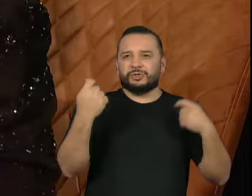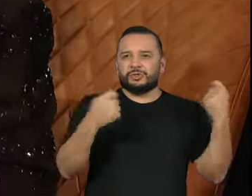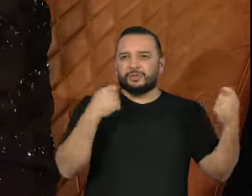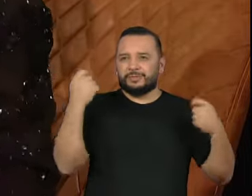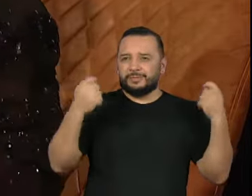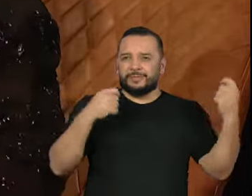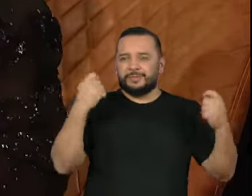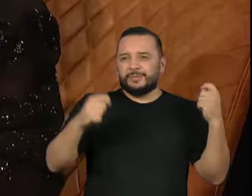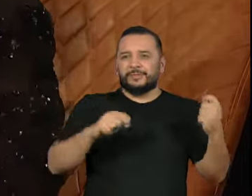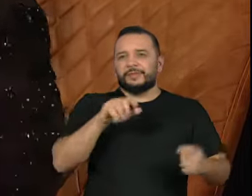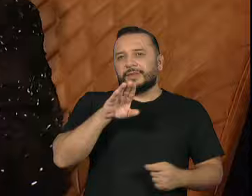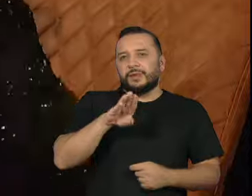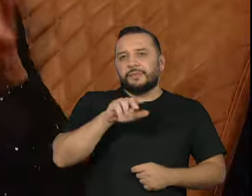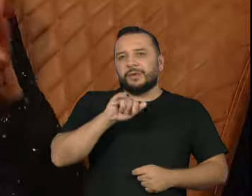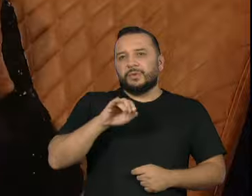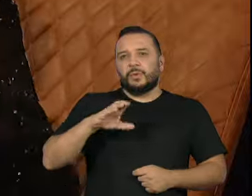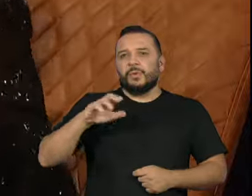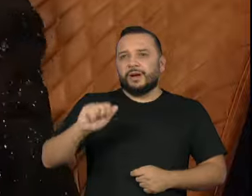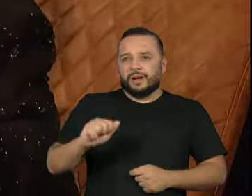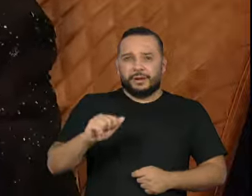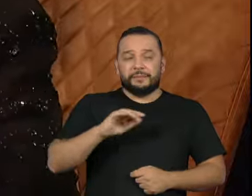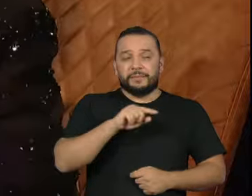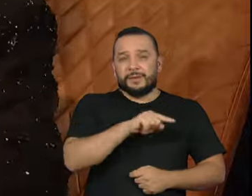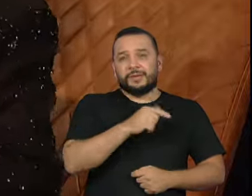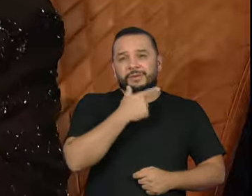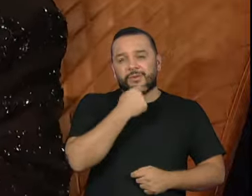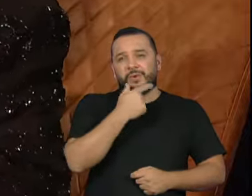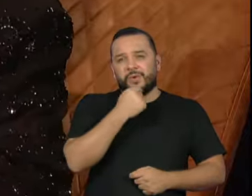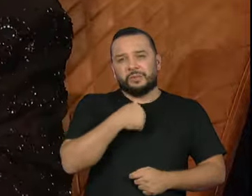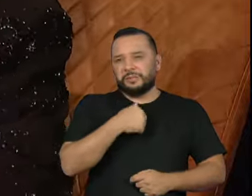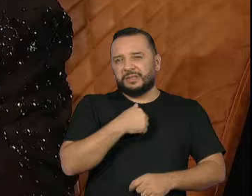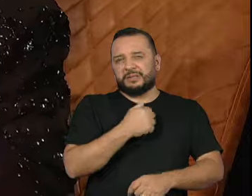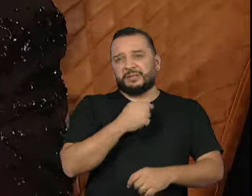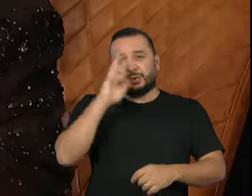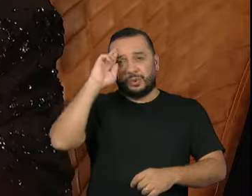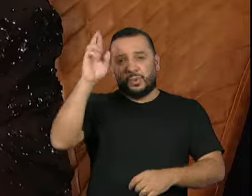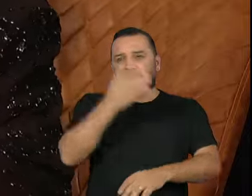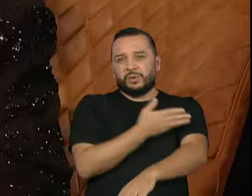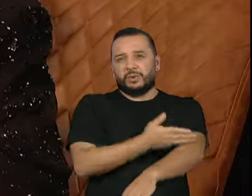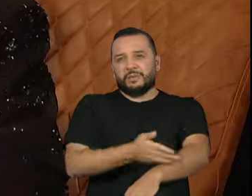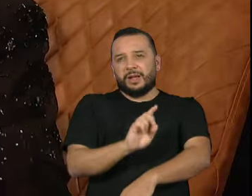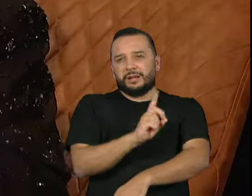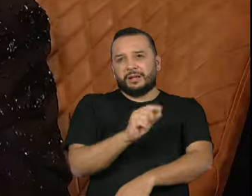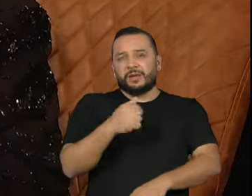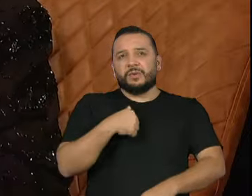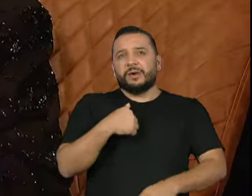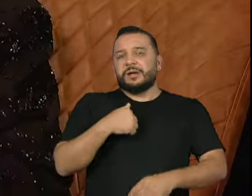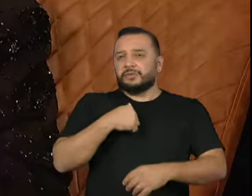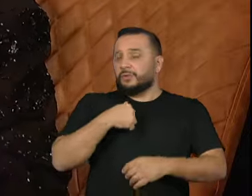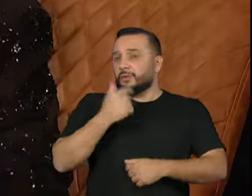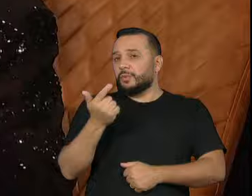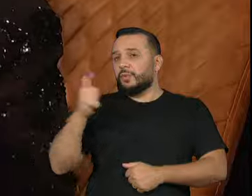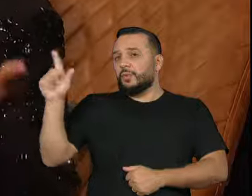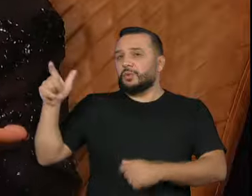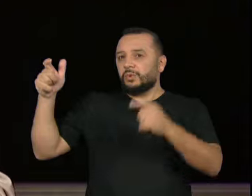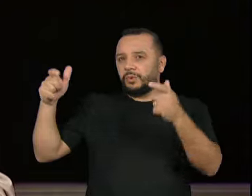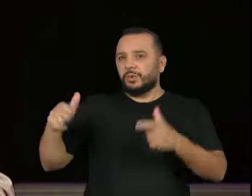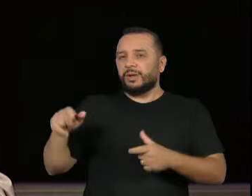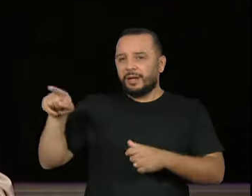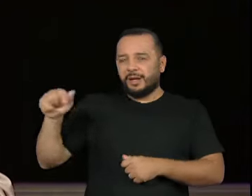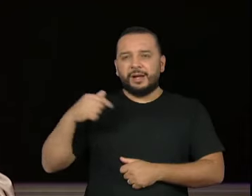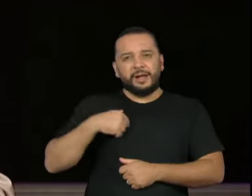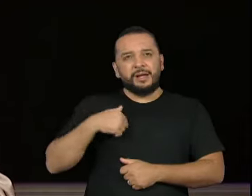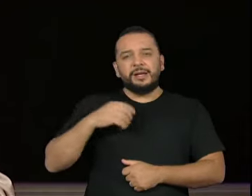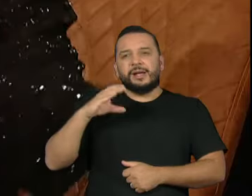shows, mas o dono não estava acostumado com aquele gênero musical. Aí nós tivemos um convite para ir para o Cambridge, né, que depois passou para o